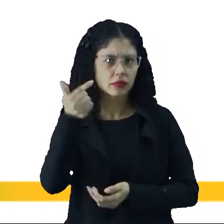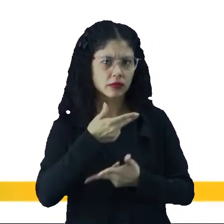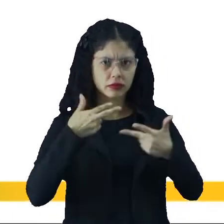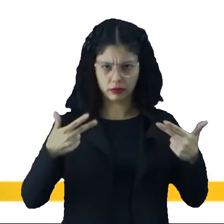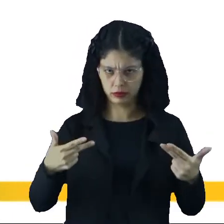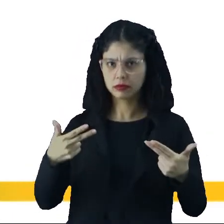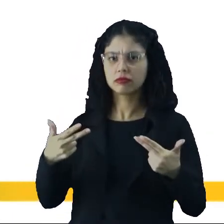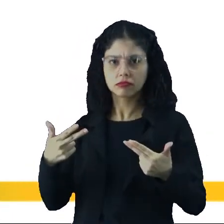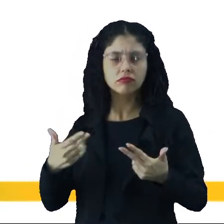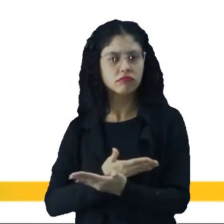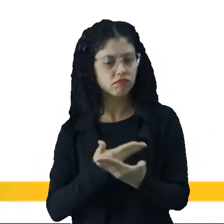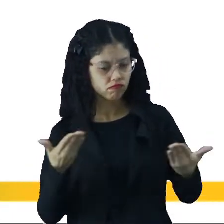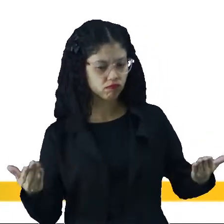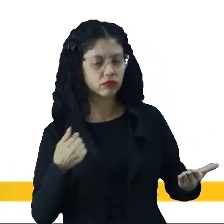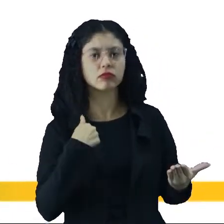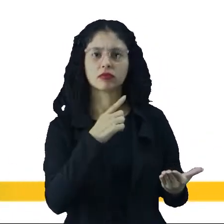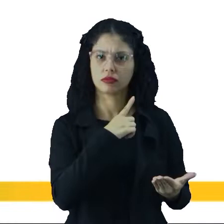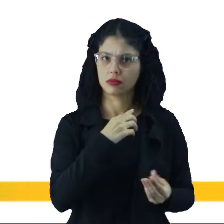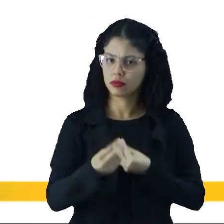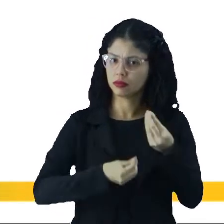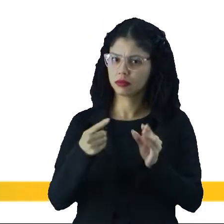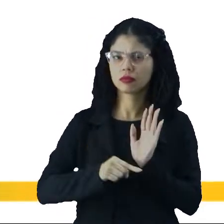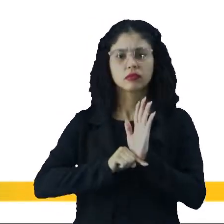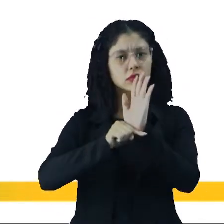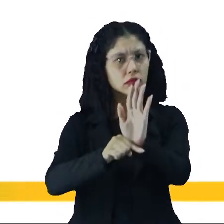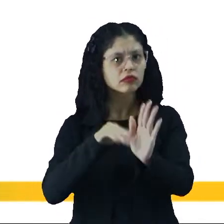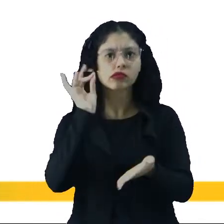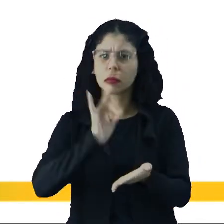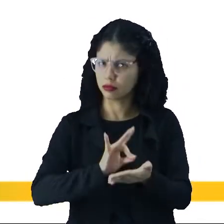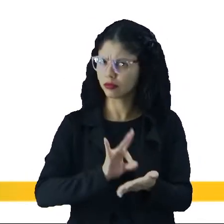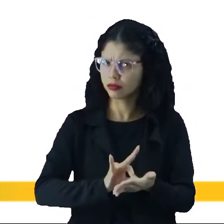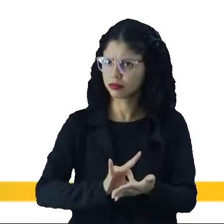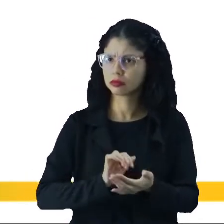pessoal, tem como eu comprovar se isso aqui é